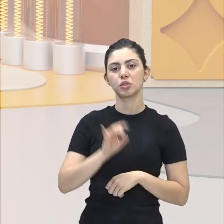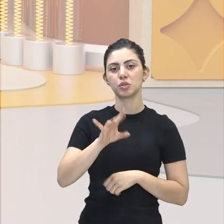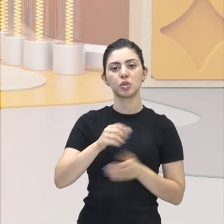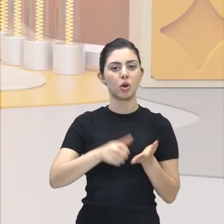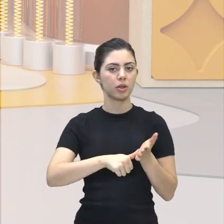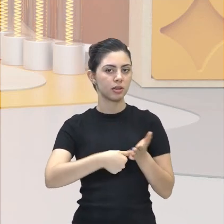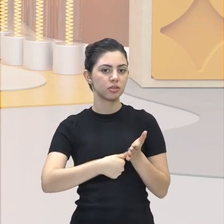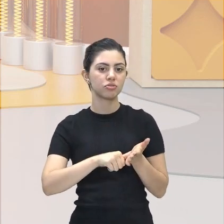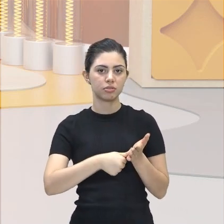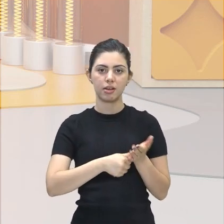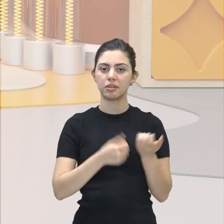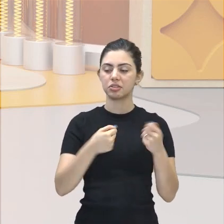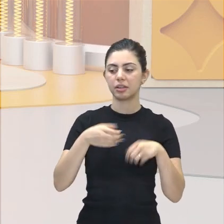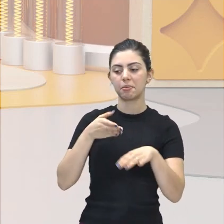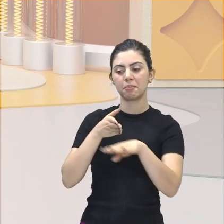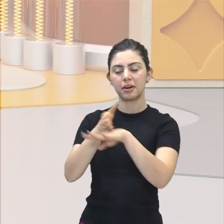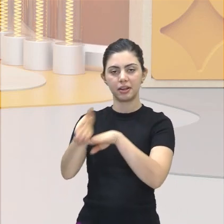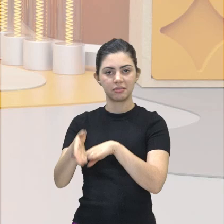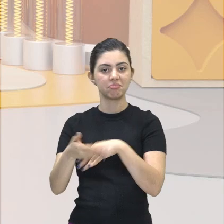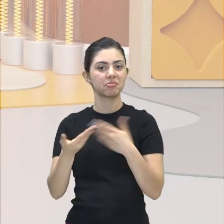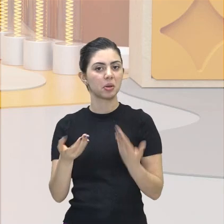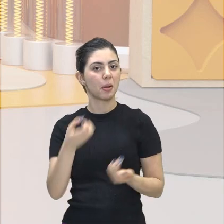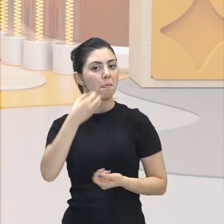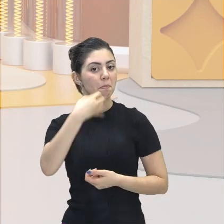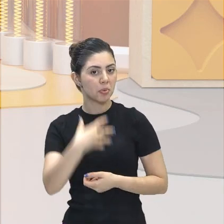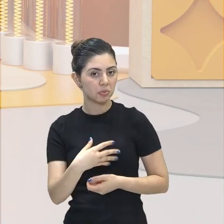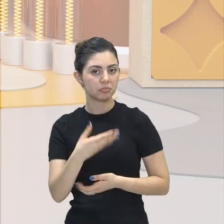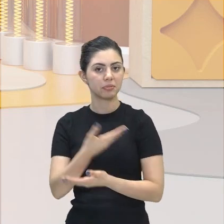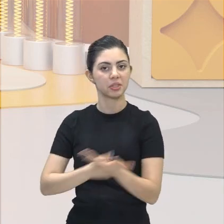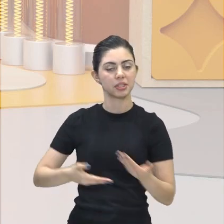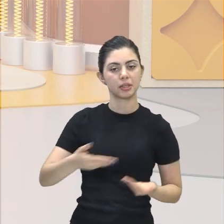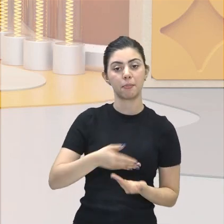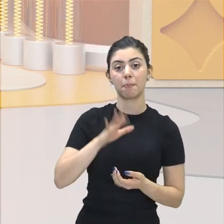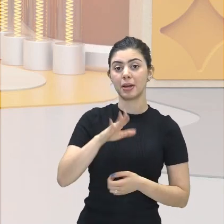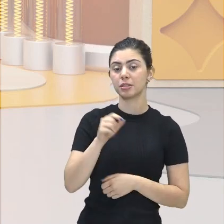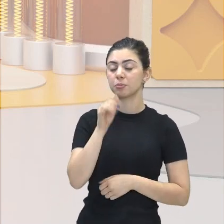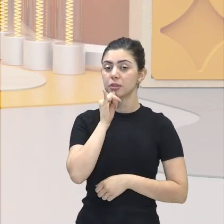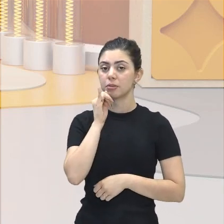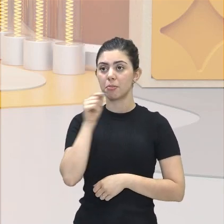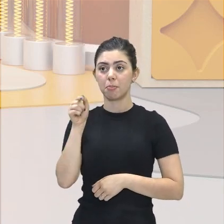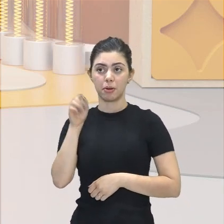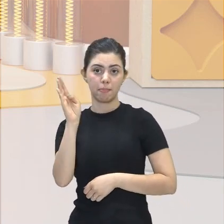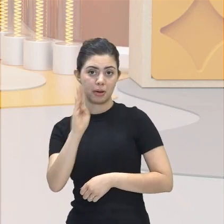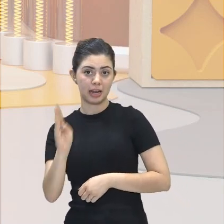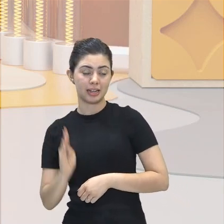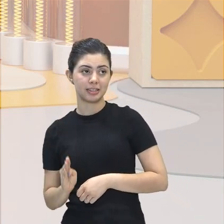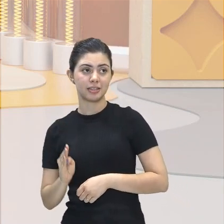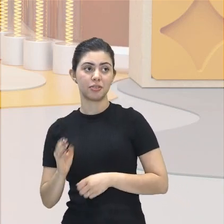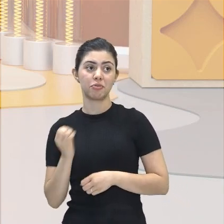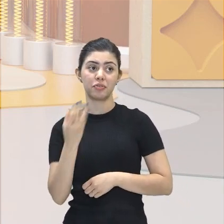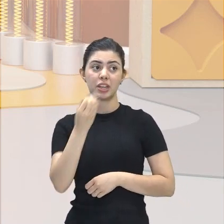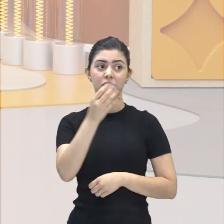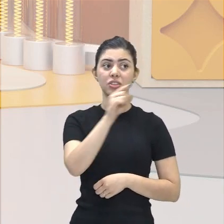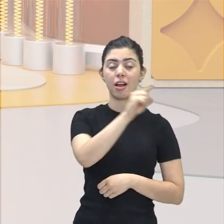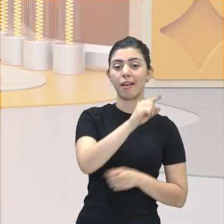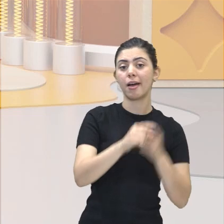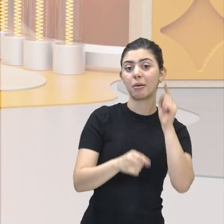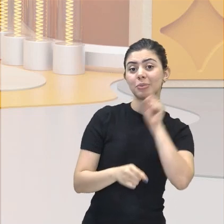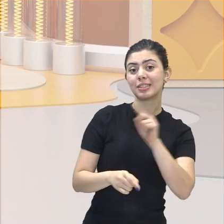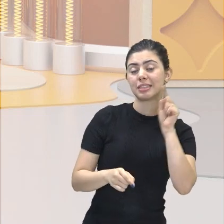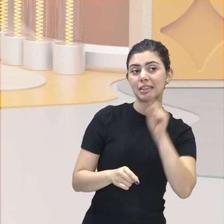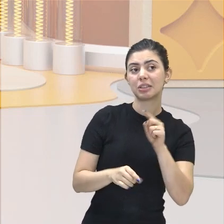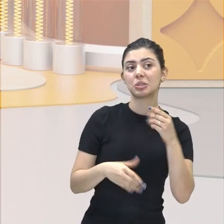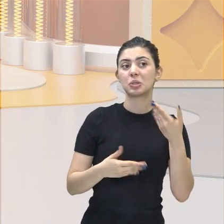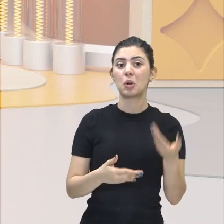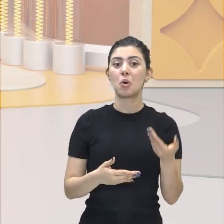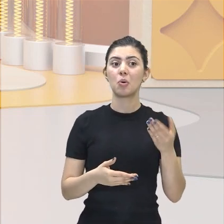identidade, e tem toda essa vantagem, né? Já um brasileiro que quiser ir lá para os Estados Unidos, né? O Canadá é